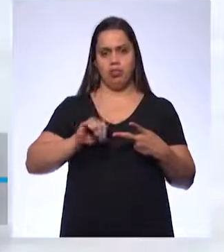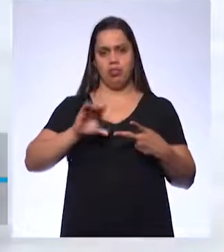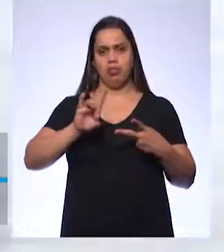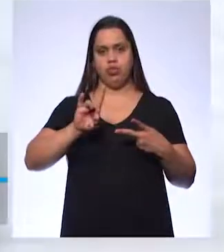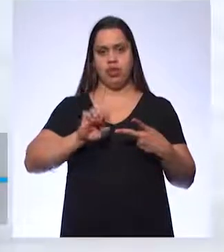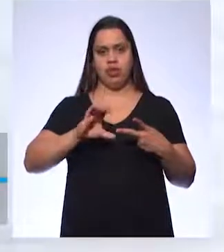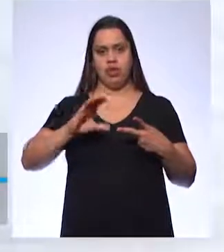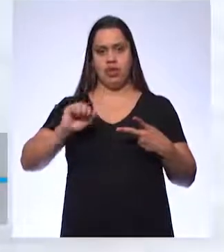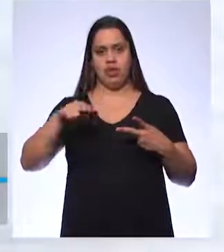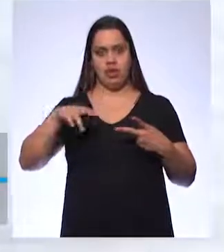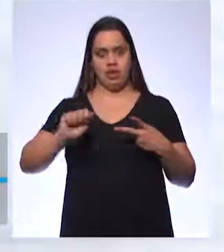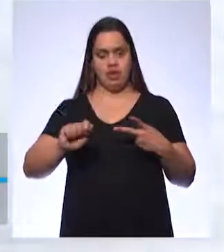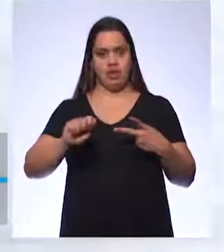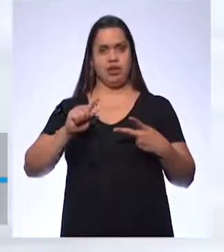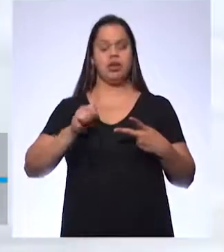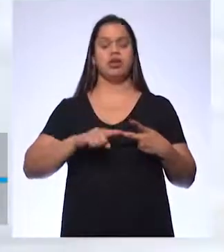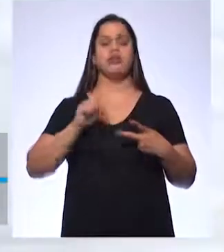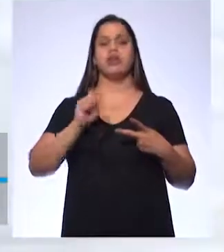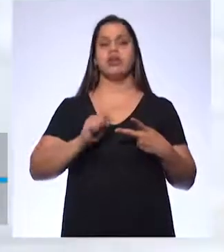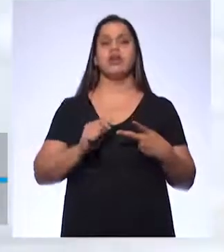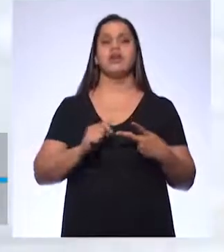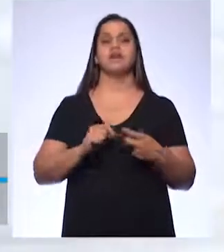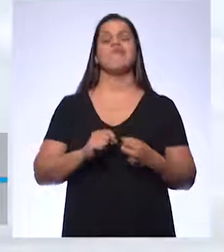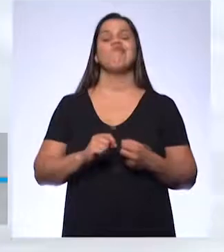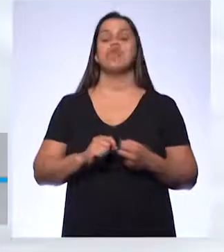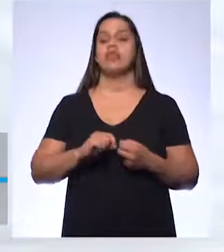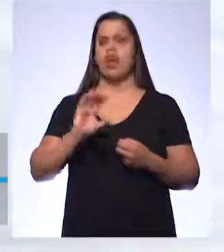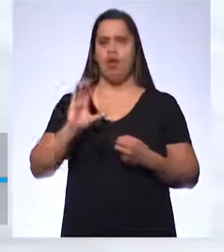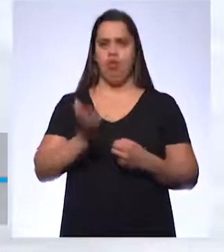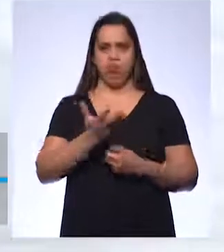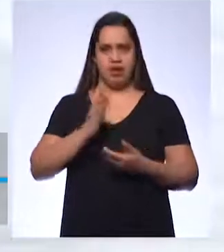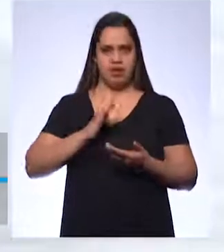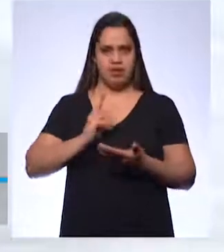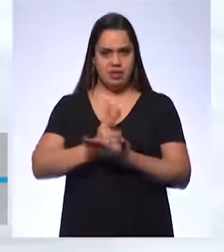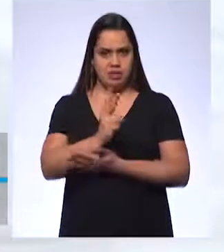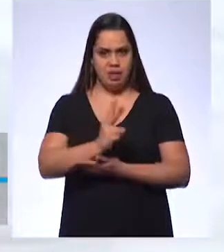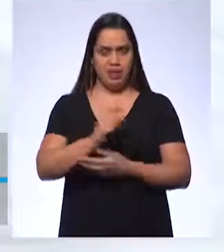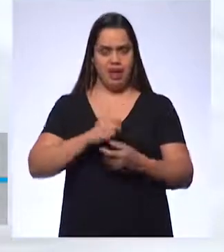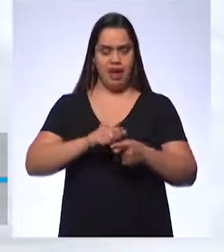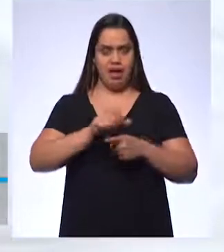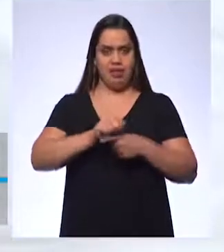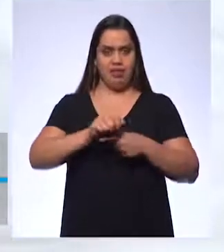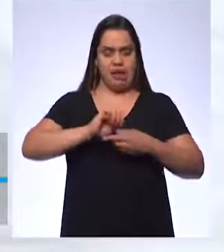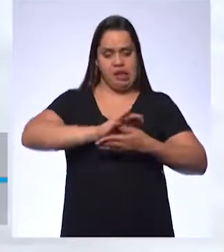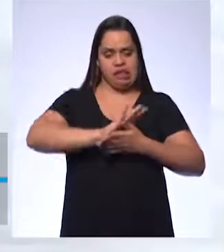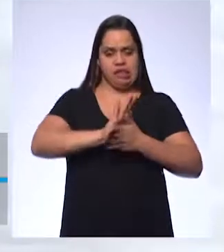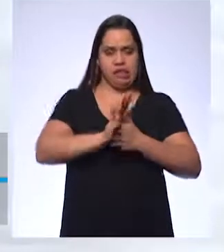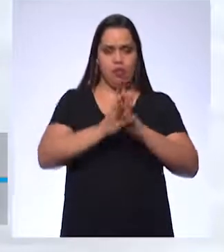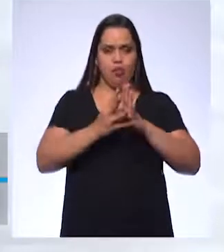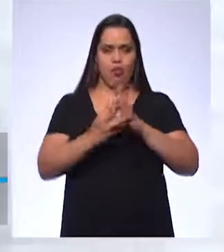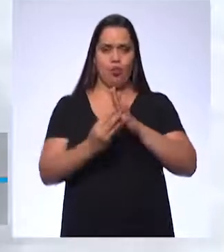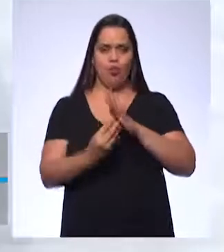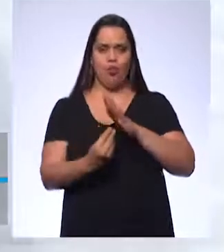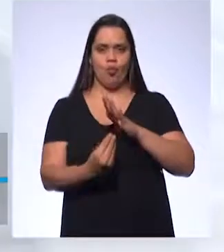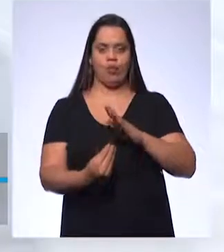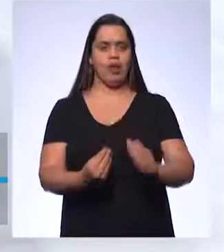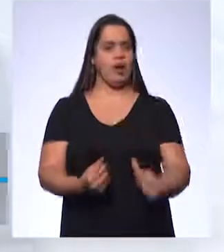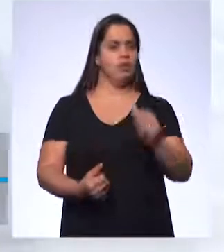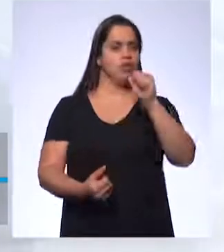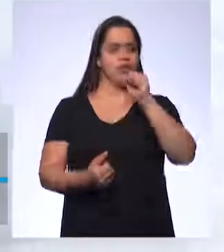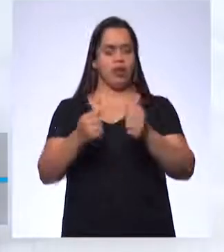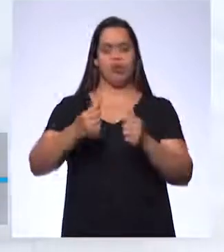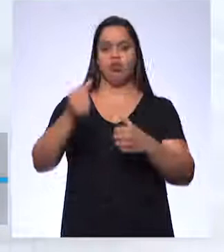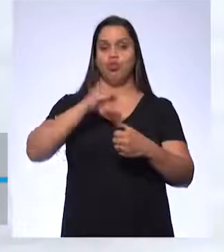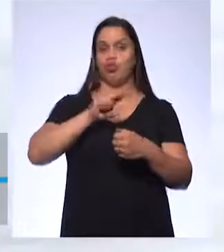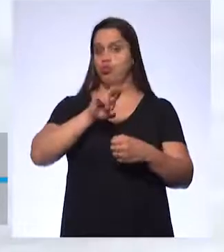aconteceu isoladamente, do barbeiro ser espremido junto com o negócio lá e contaminar o suco. E aí a pessoa ingeriu o